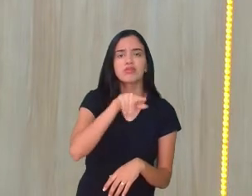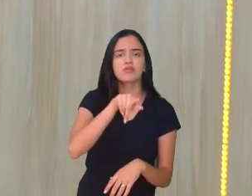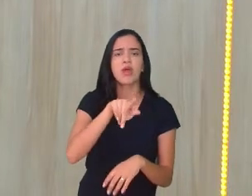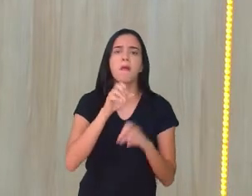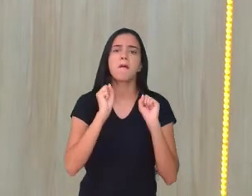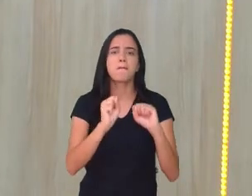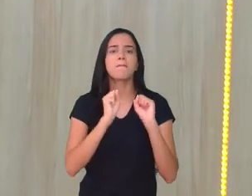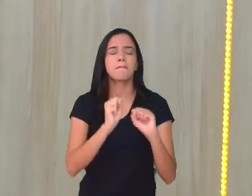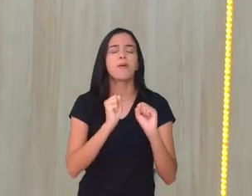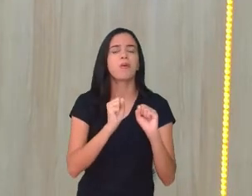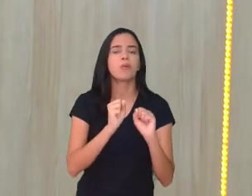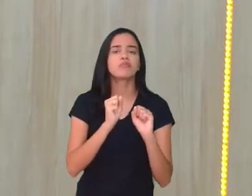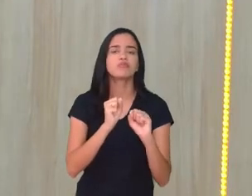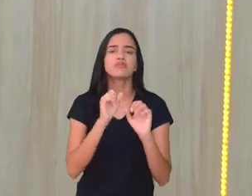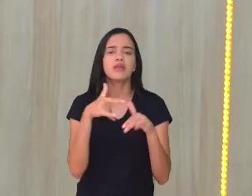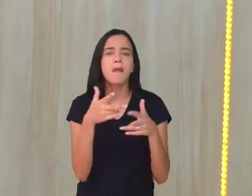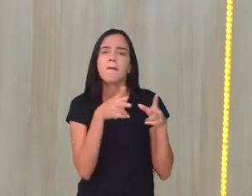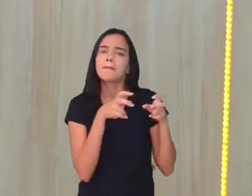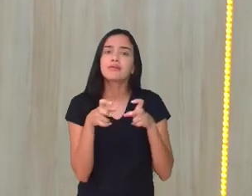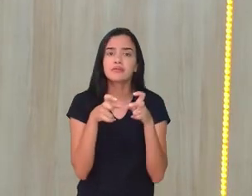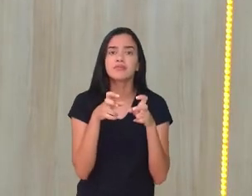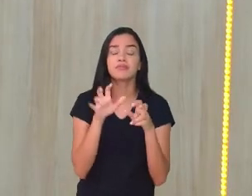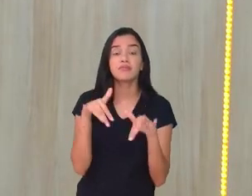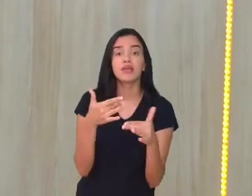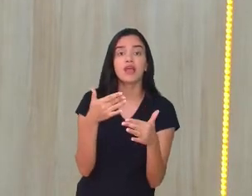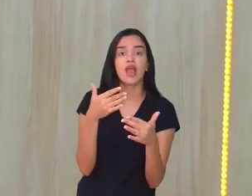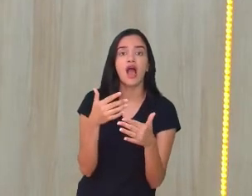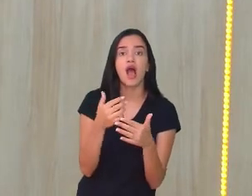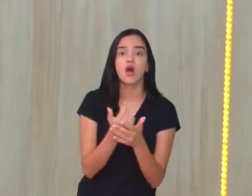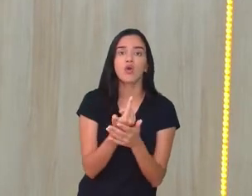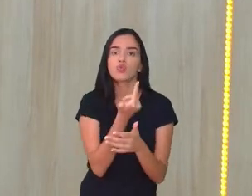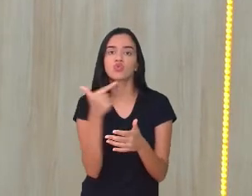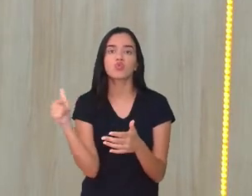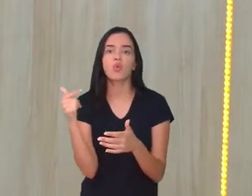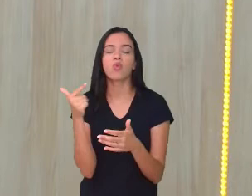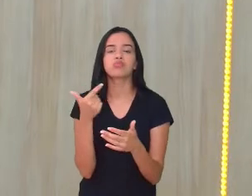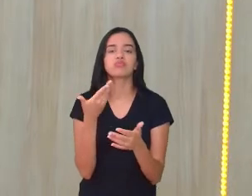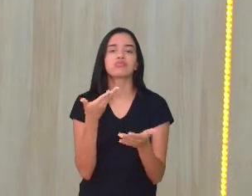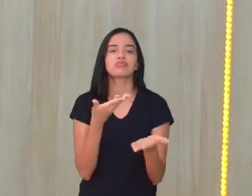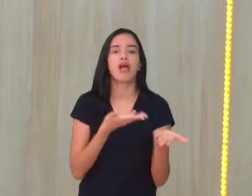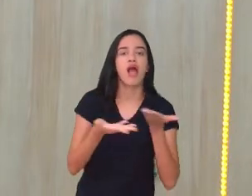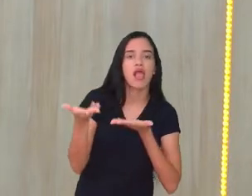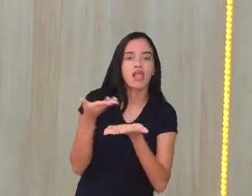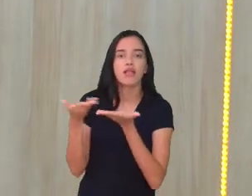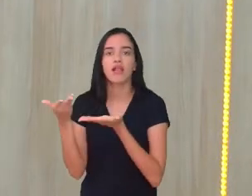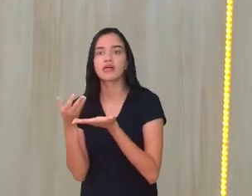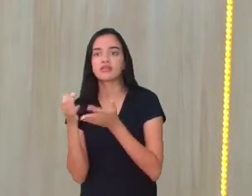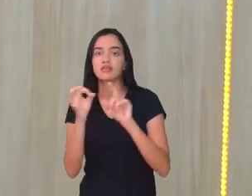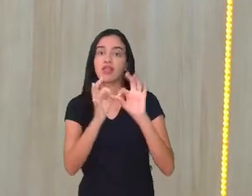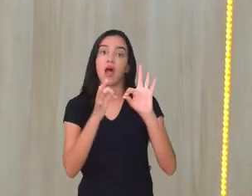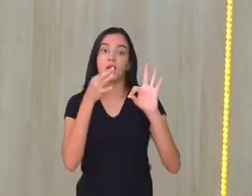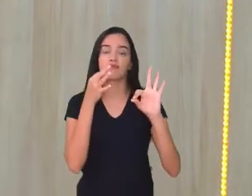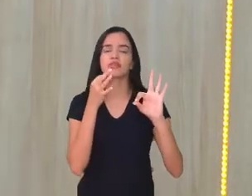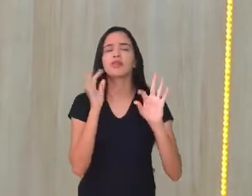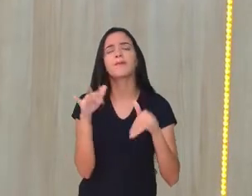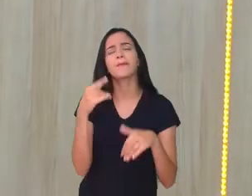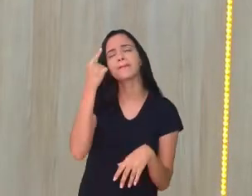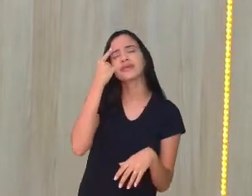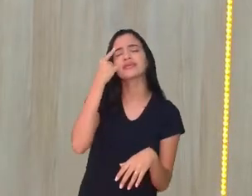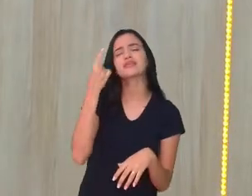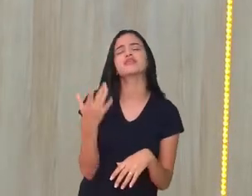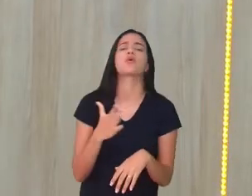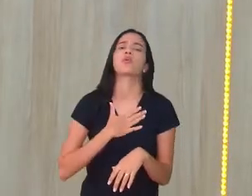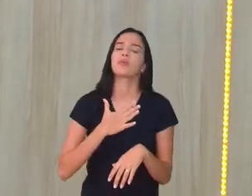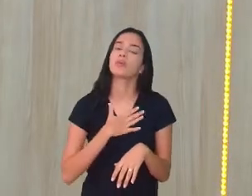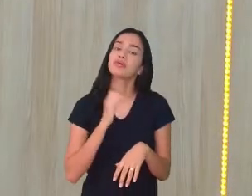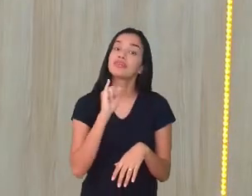já pode encontrar todas as outras, certo? Através da relação aí da uva, beleza? Então, pensa comigo, se